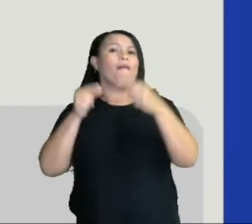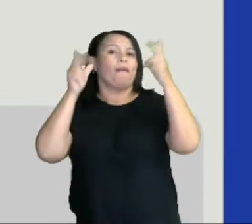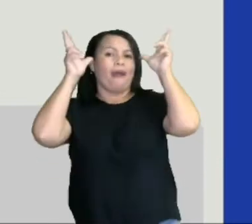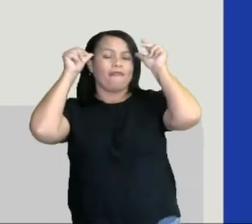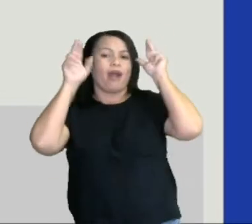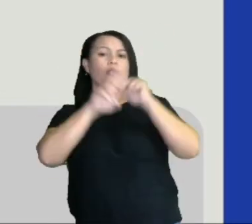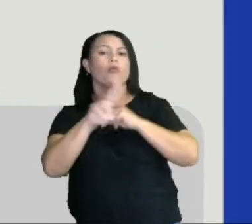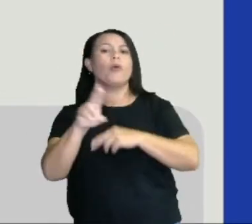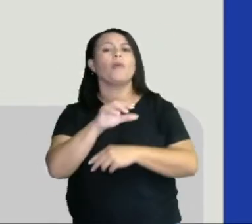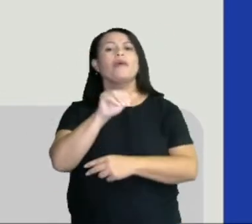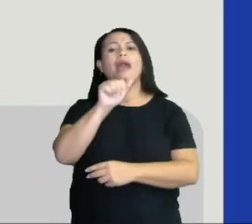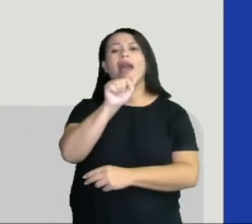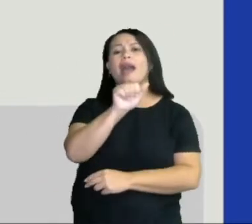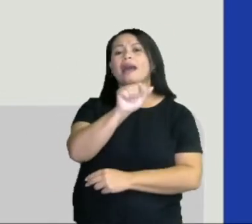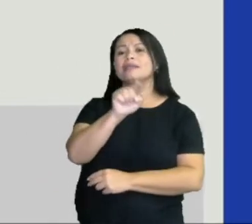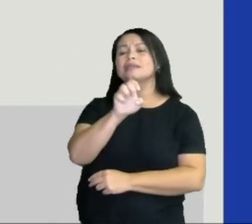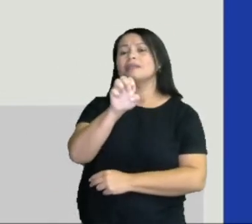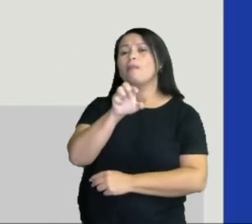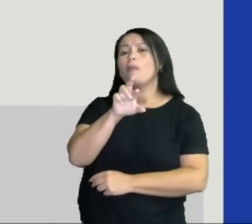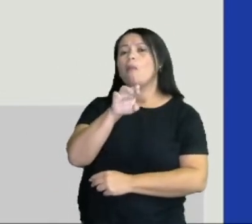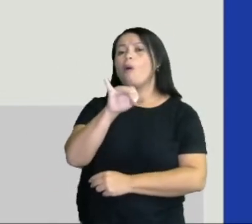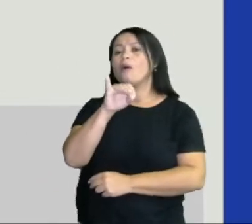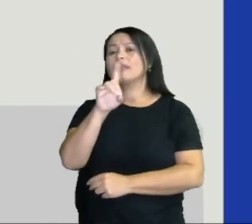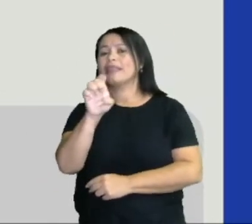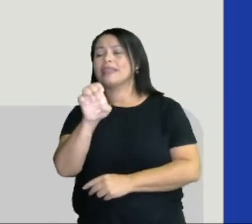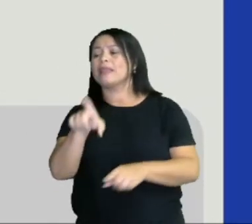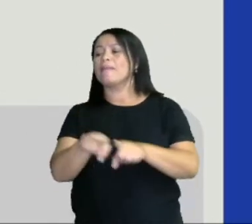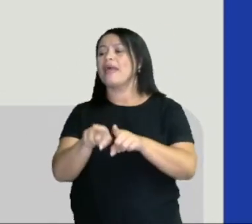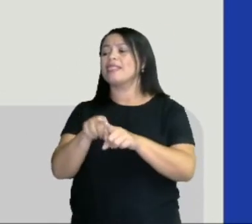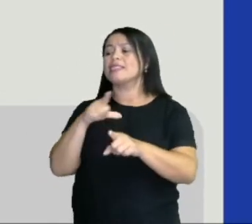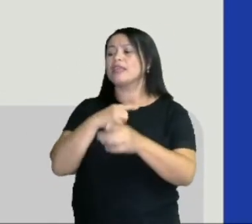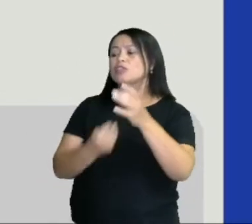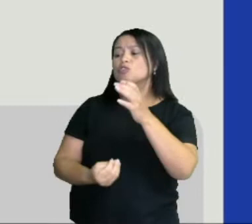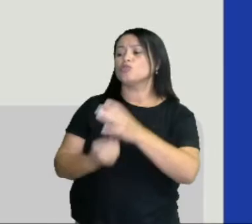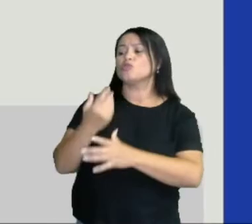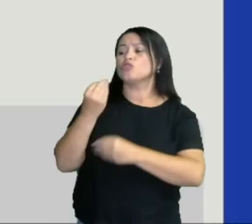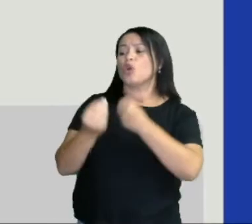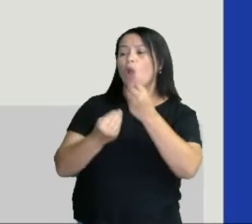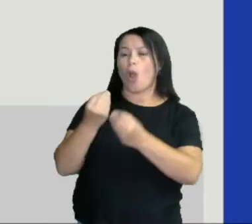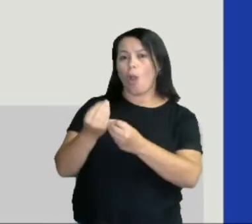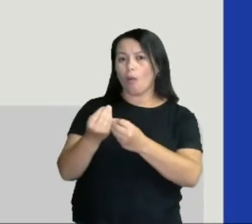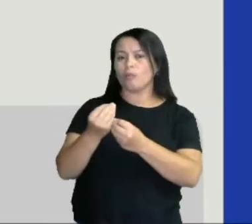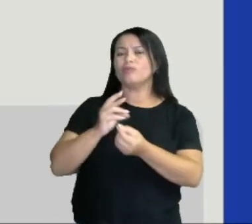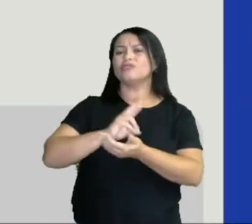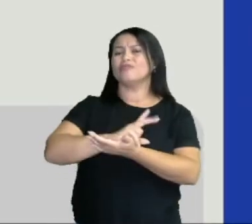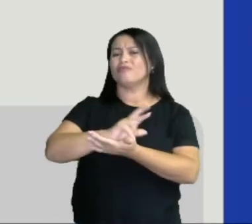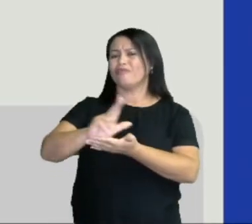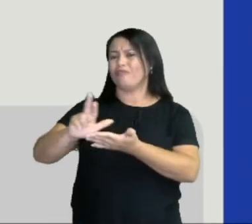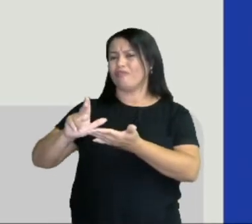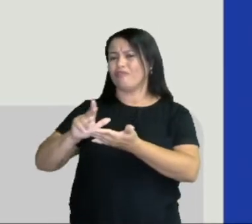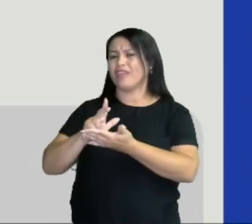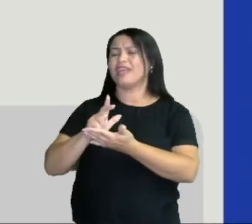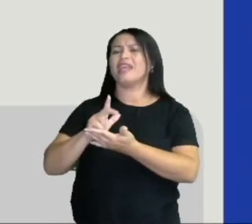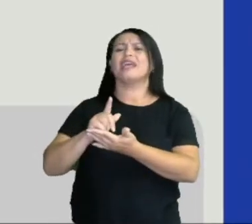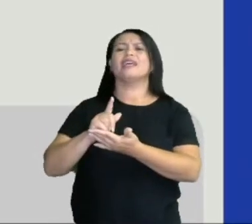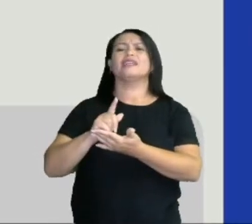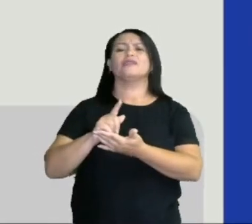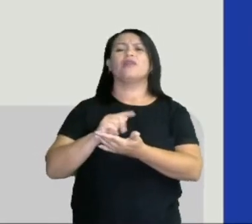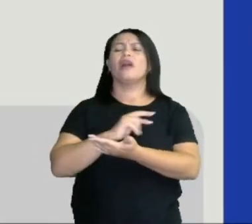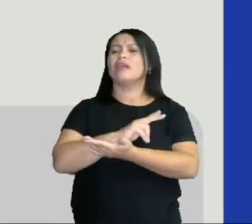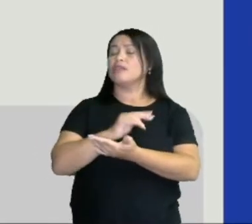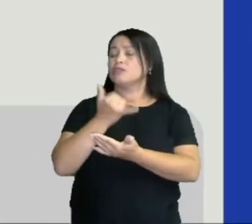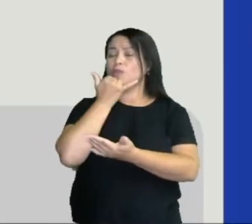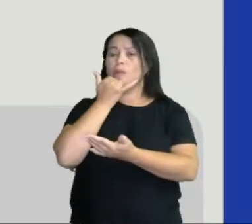são animais híbridos porque nasceram do cruzamento de animais de gêneros diferentes, de